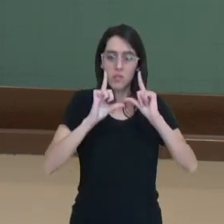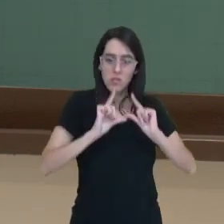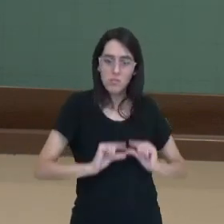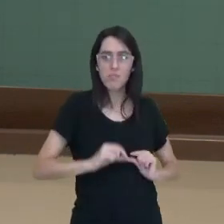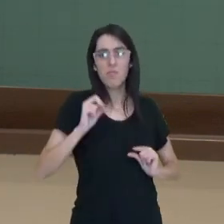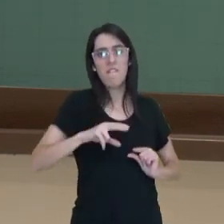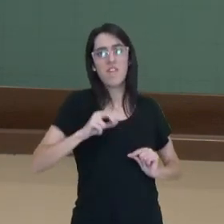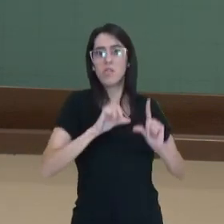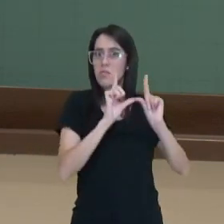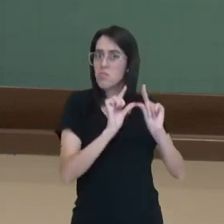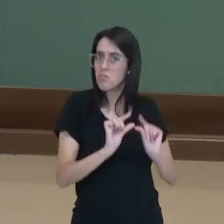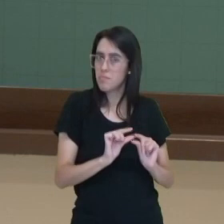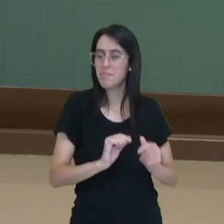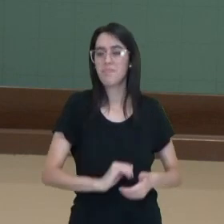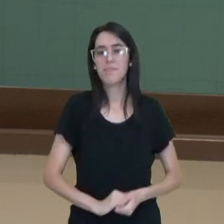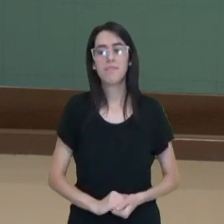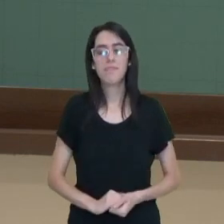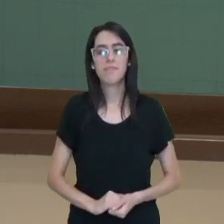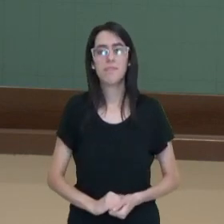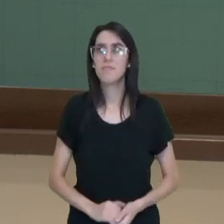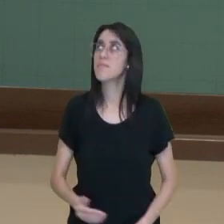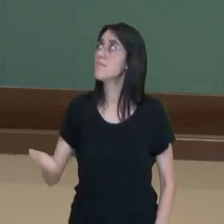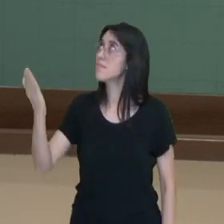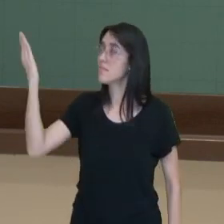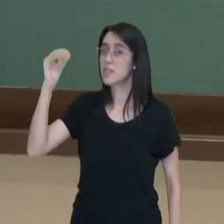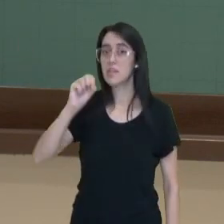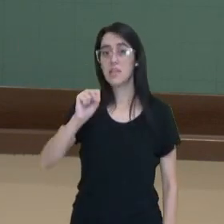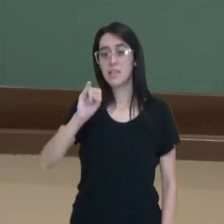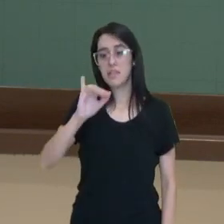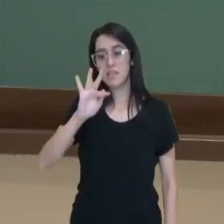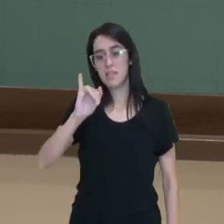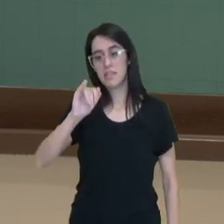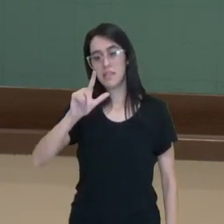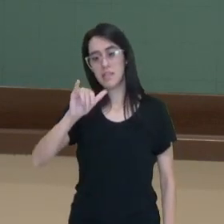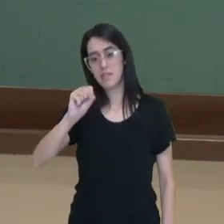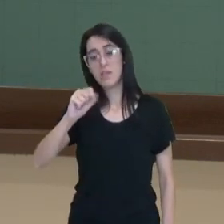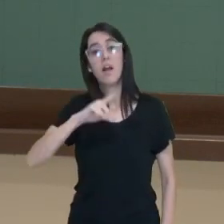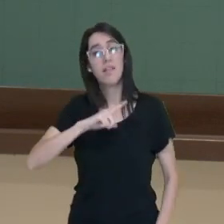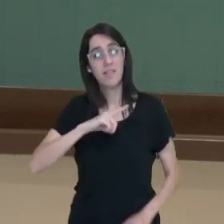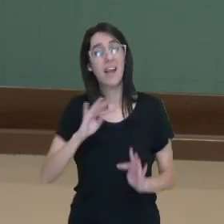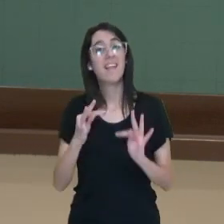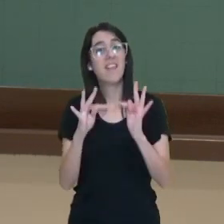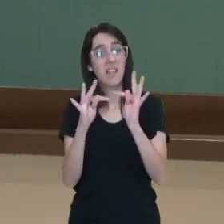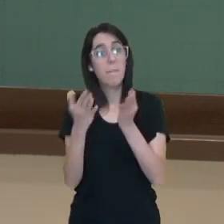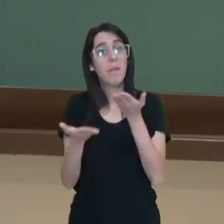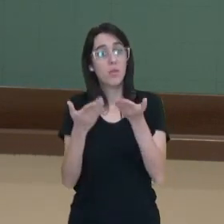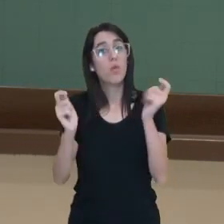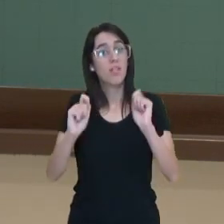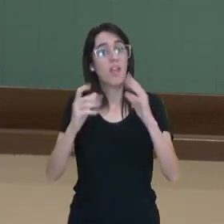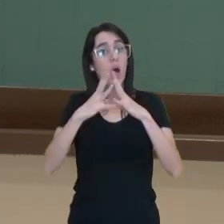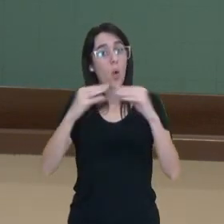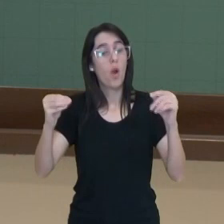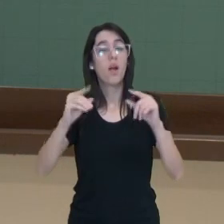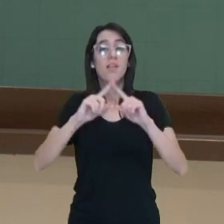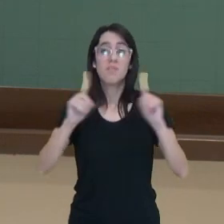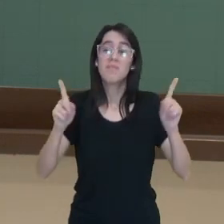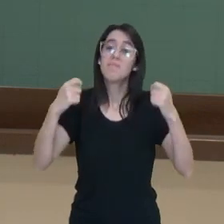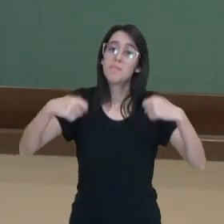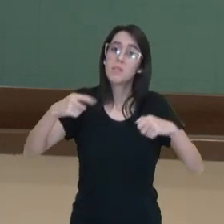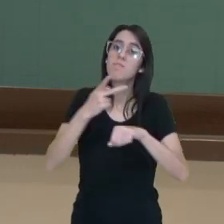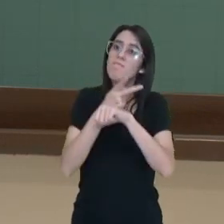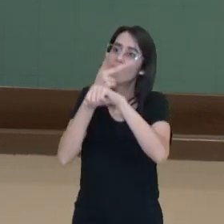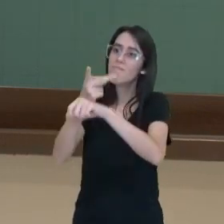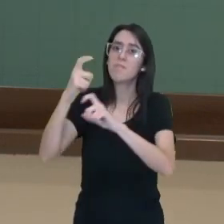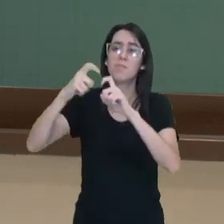da AIDS. A sífilis, ela tem tratamento, ela pode ser curada, mas é importante procurar esse tratamento